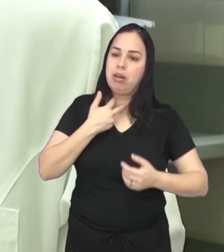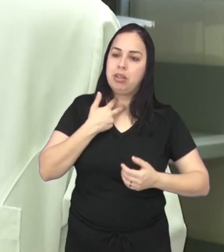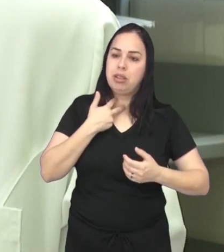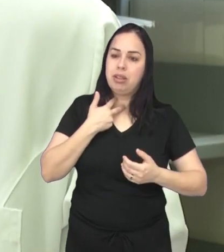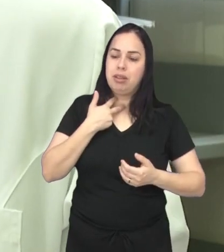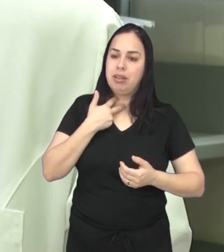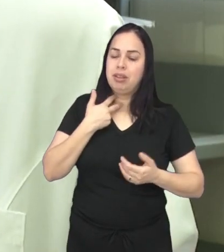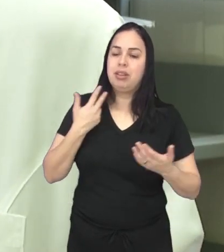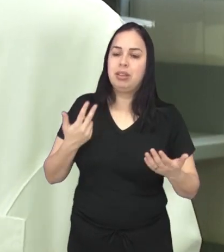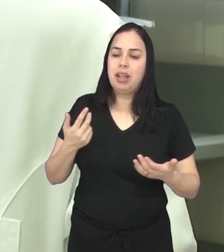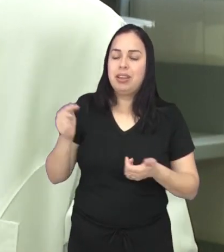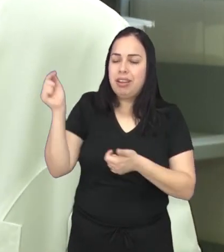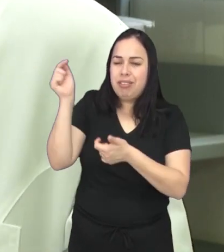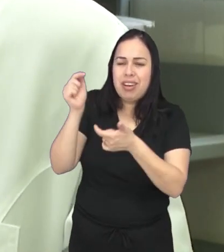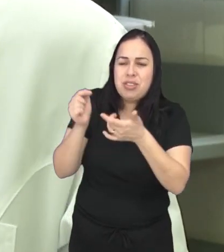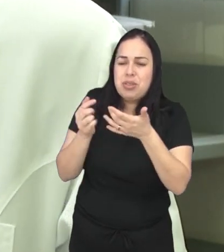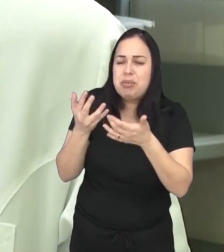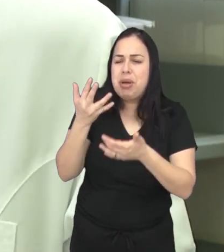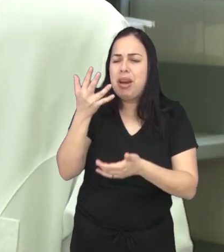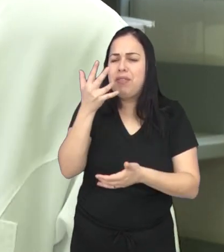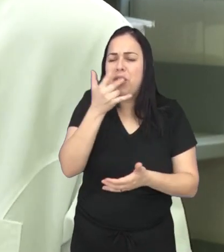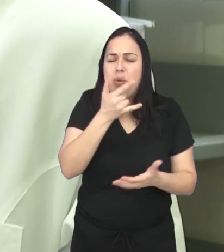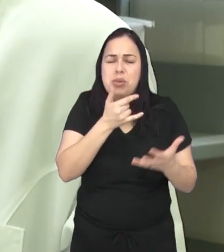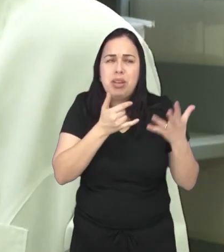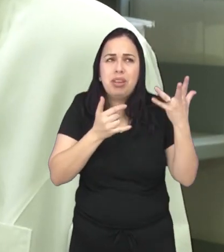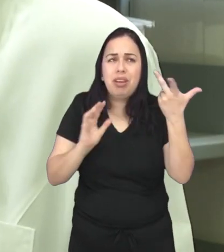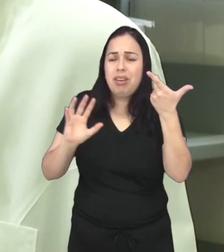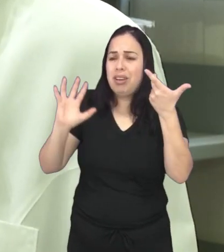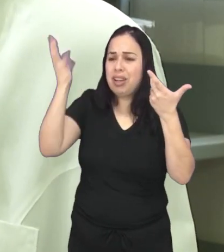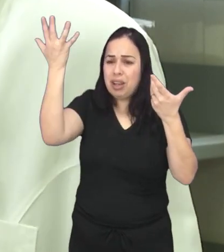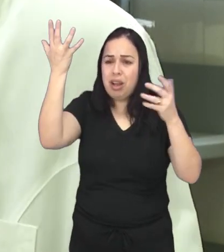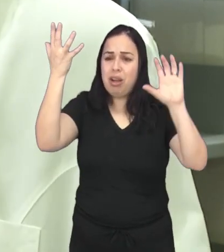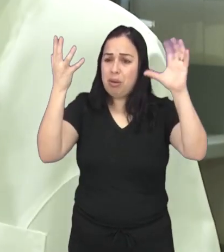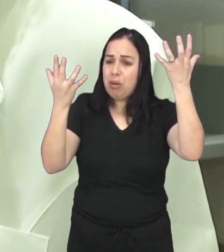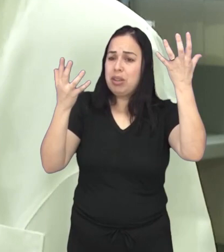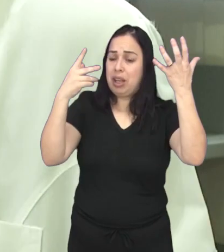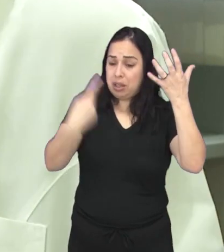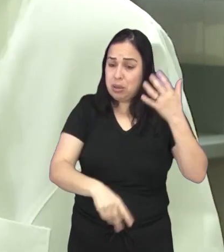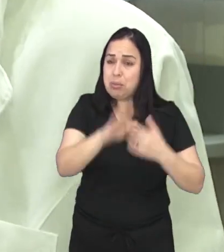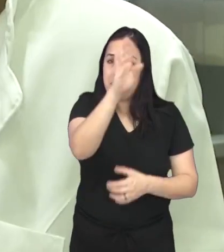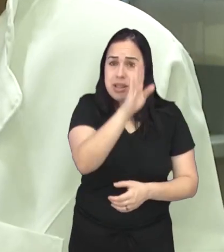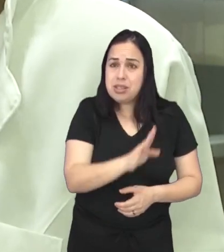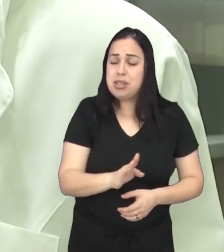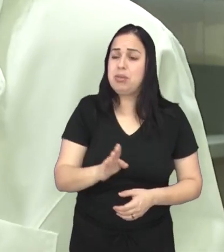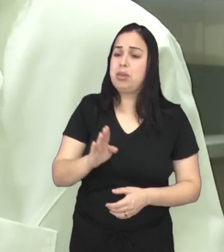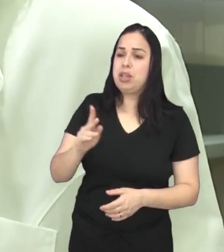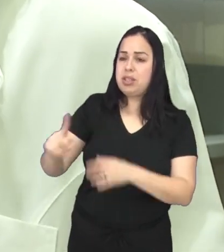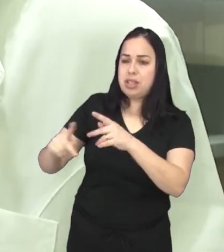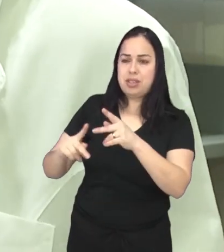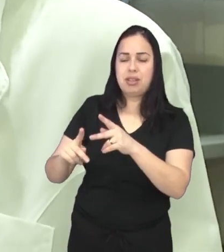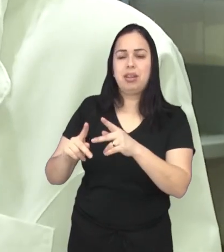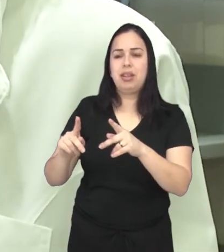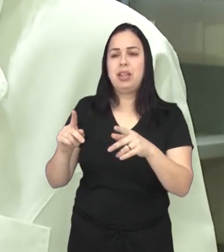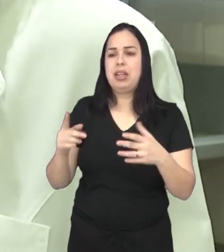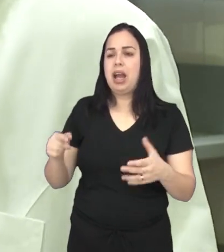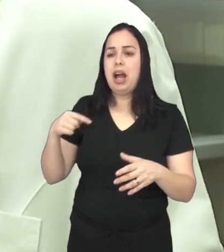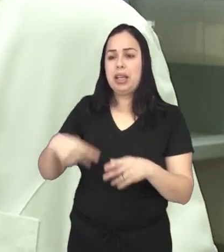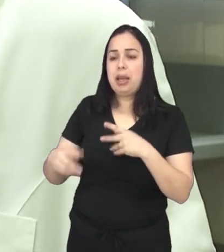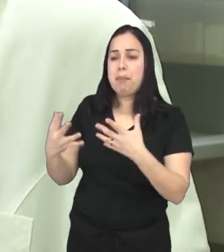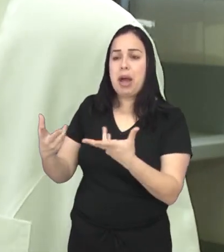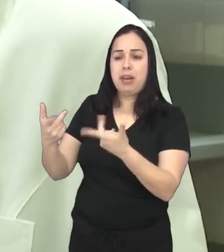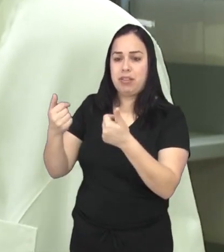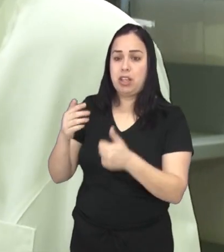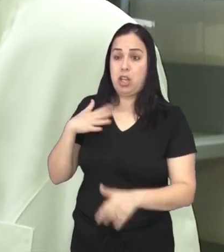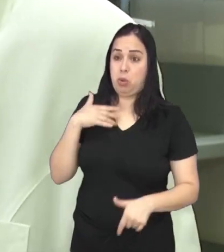que as coisas sejam perdidas. Tem tanta coisa tão linda que já aconteceu no Brasil, em São José dos Campos. A parte musical de São José dos Campos